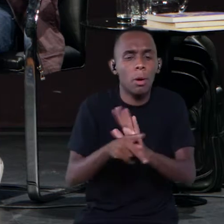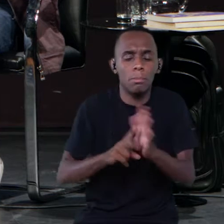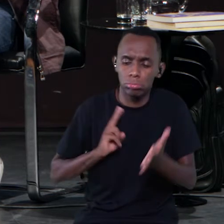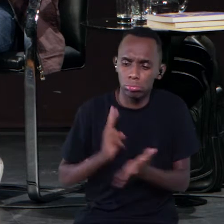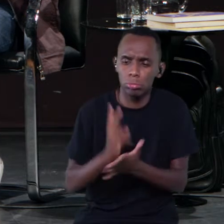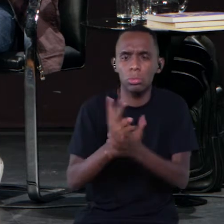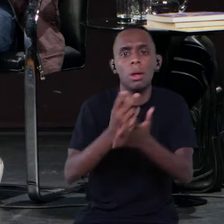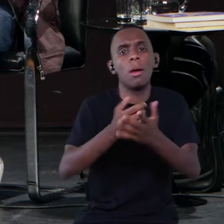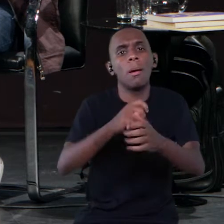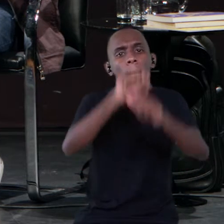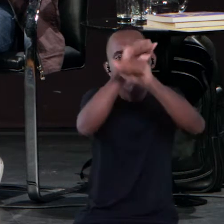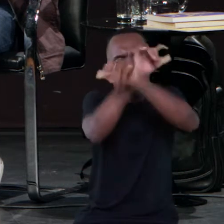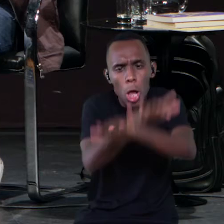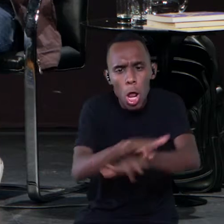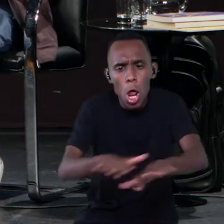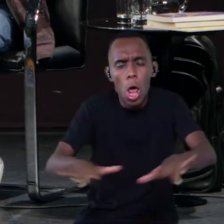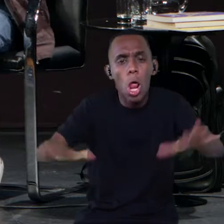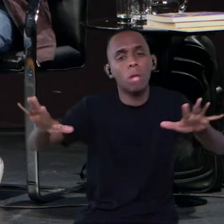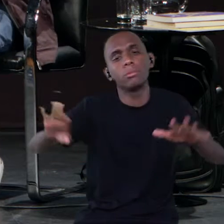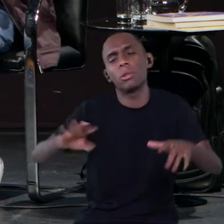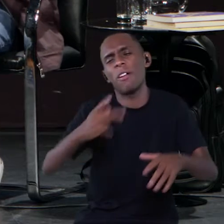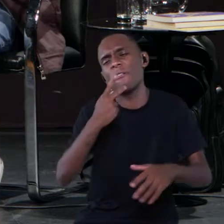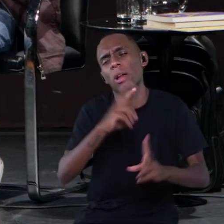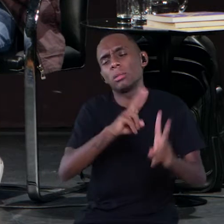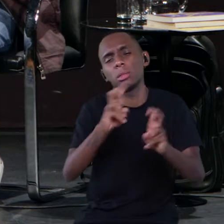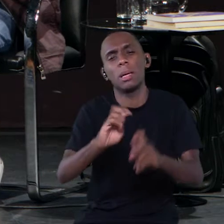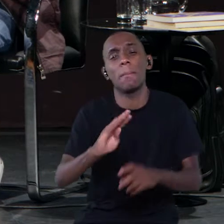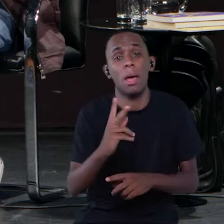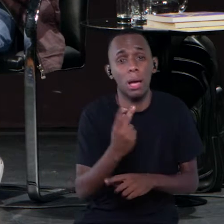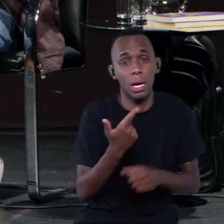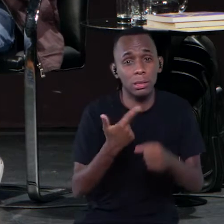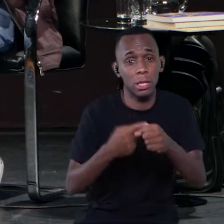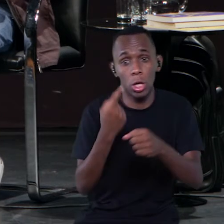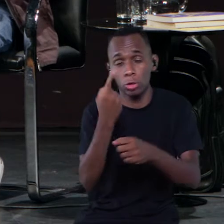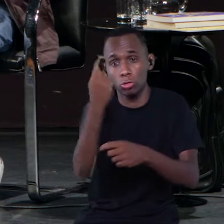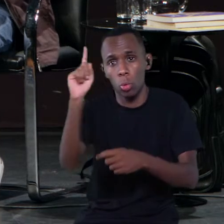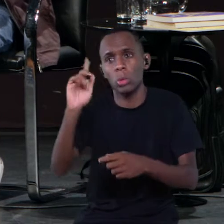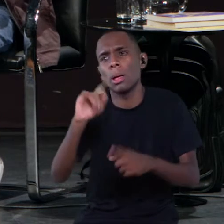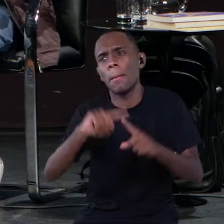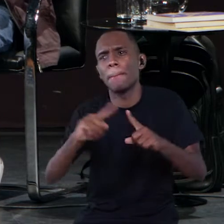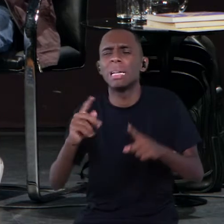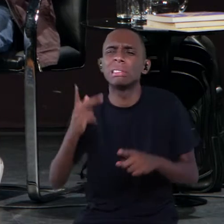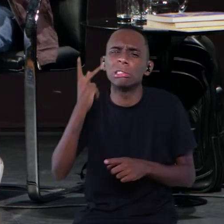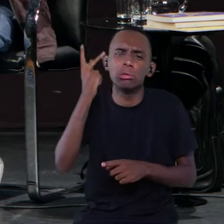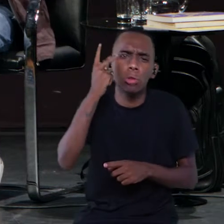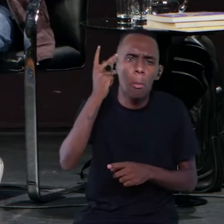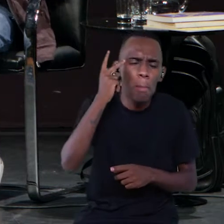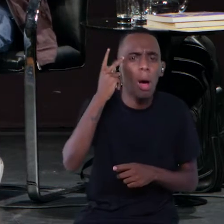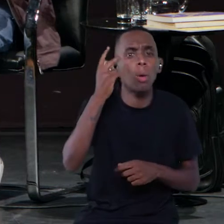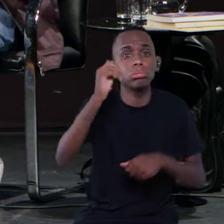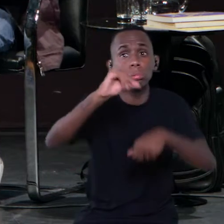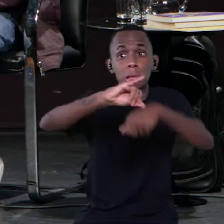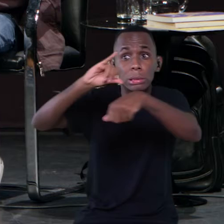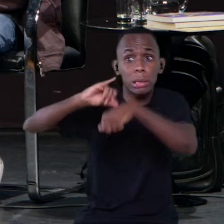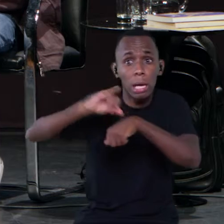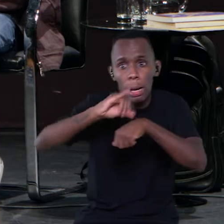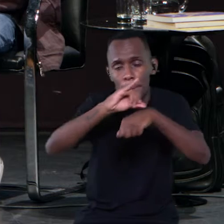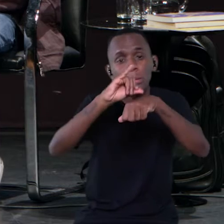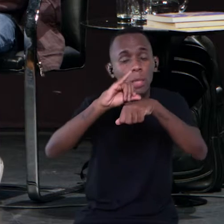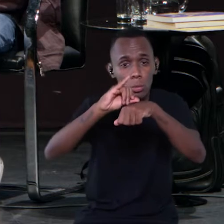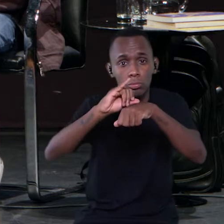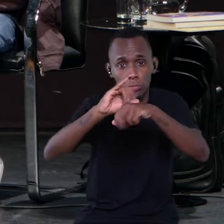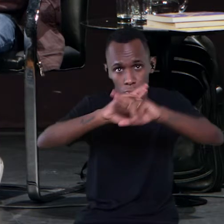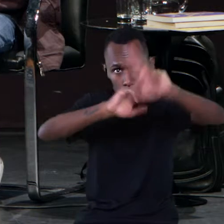espraiou pelo país. Nós falamos muito de Belo Horizonte, Juiz de Fora, mas se a gente pega São Paulo, mesmo as capitais mais fora do